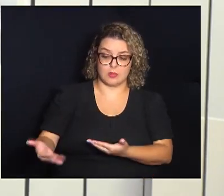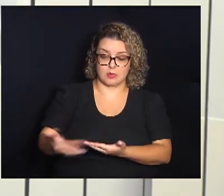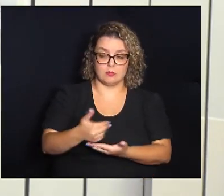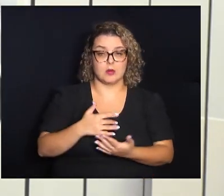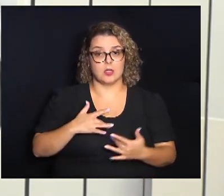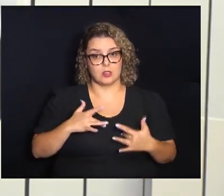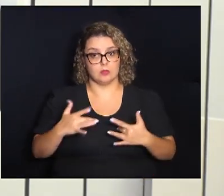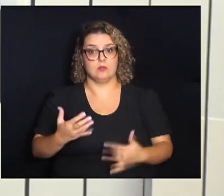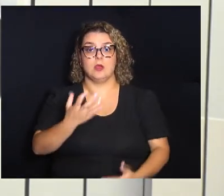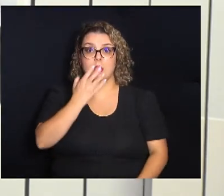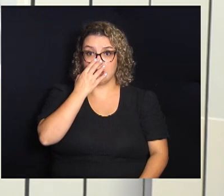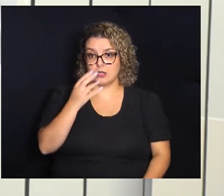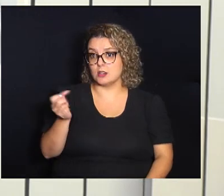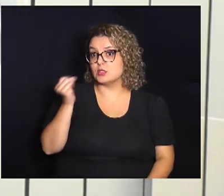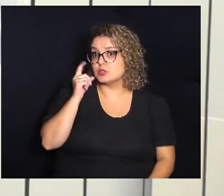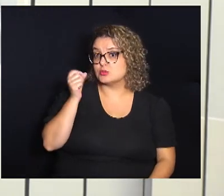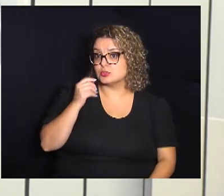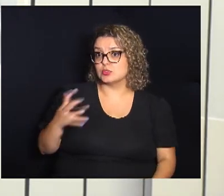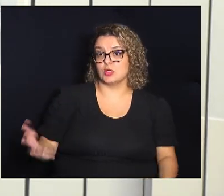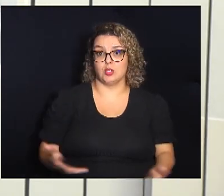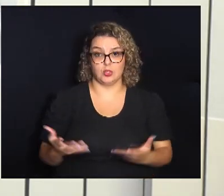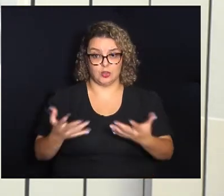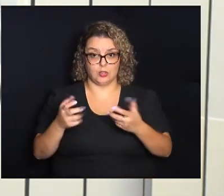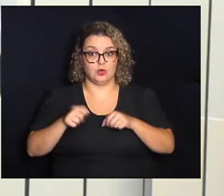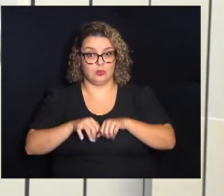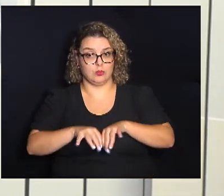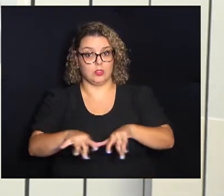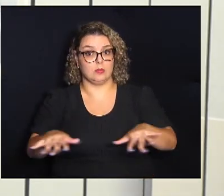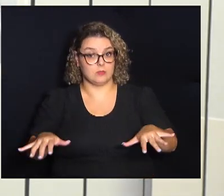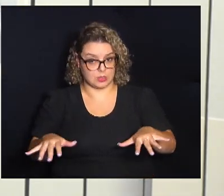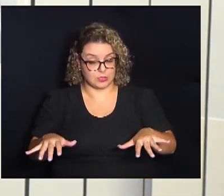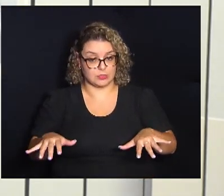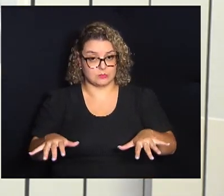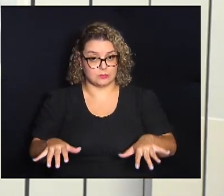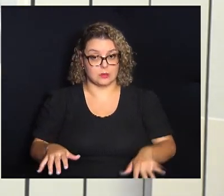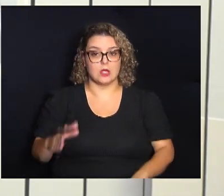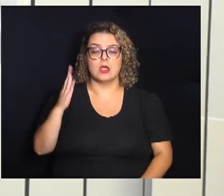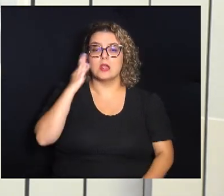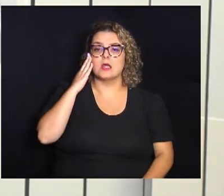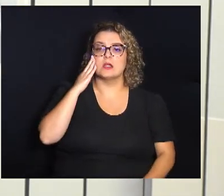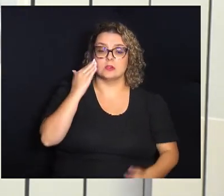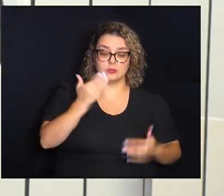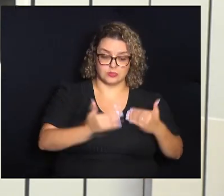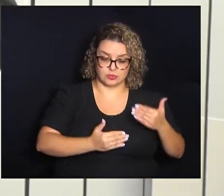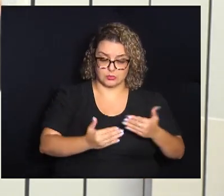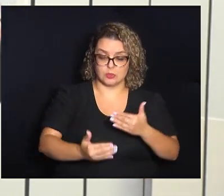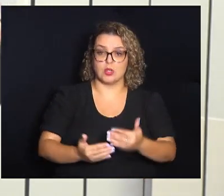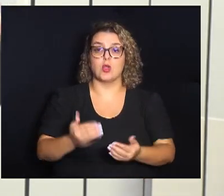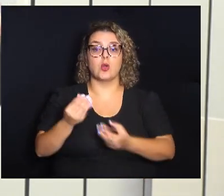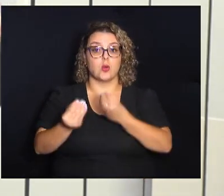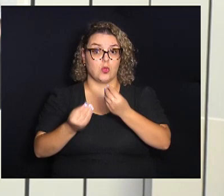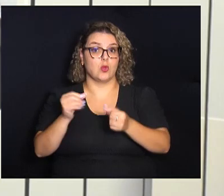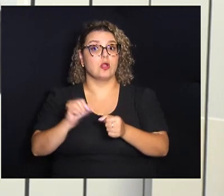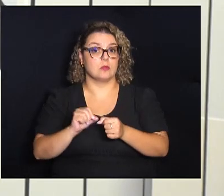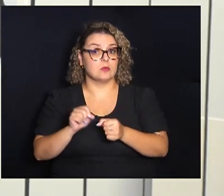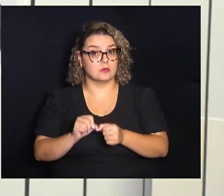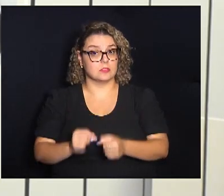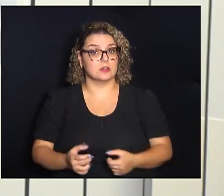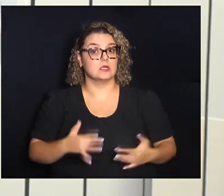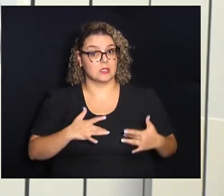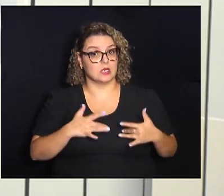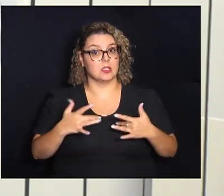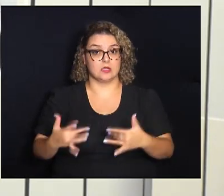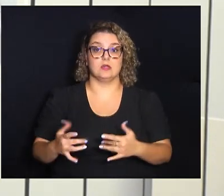cães e gatos e promover a distribuição. Saiba o passo a passo de como fazer essa doação